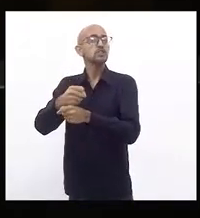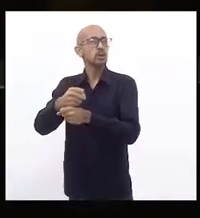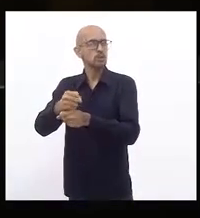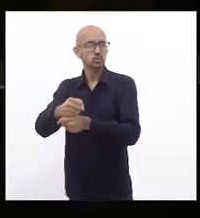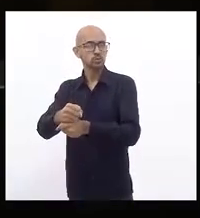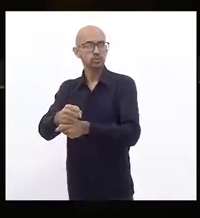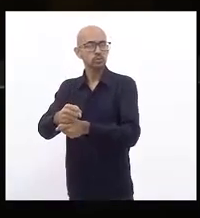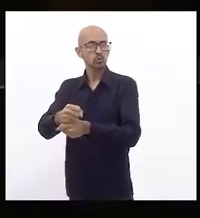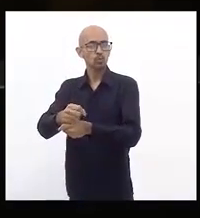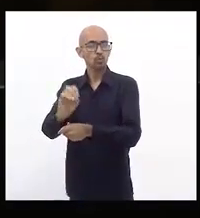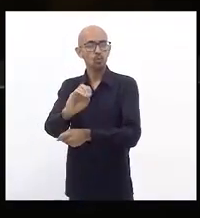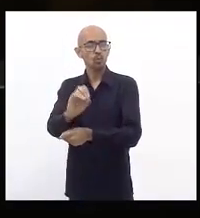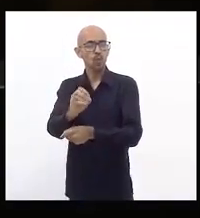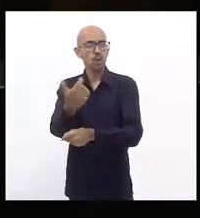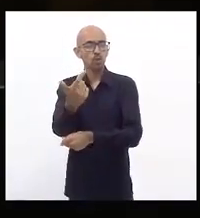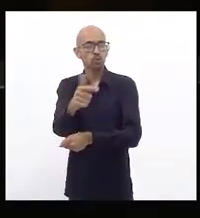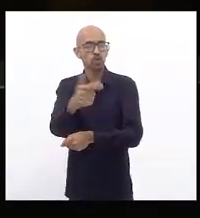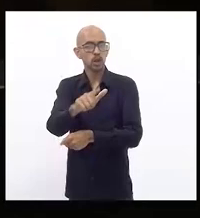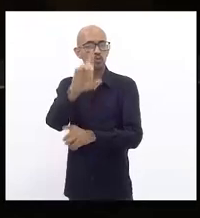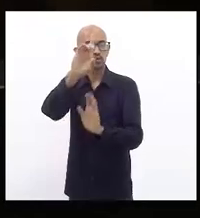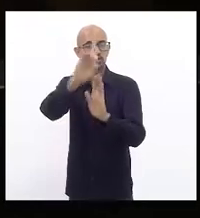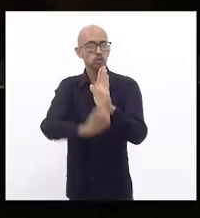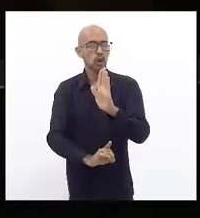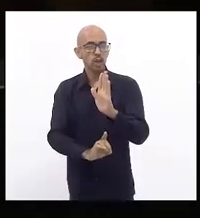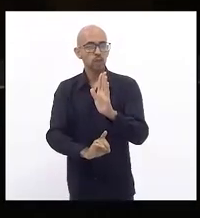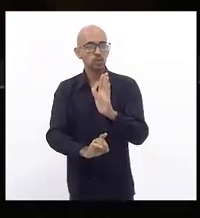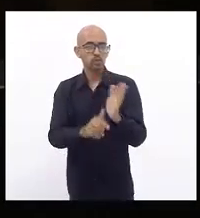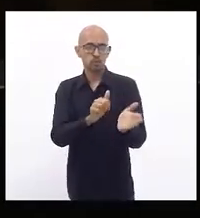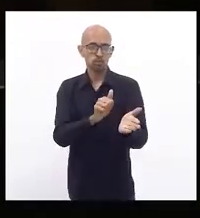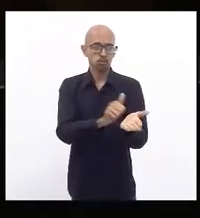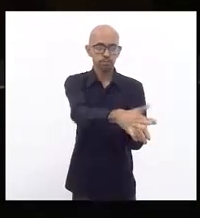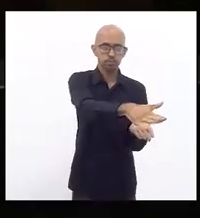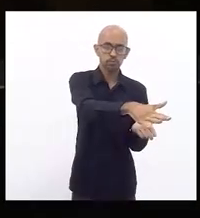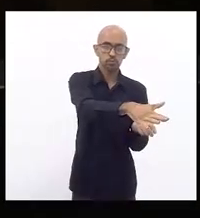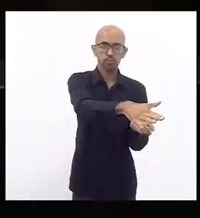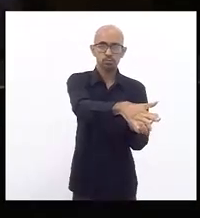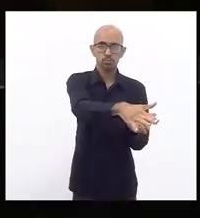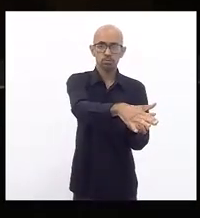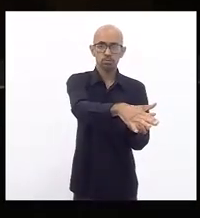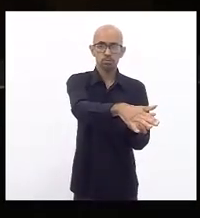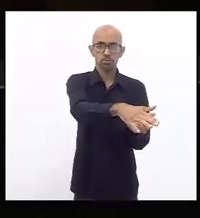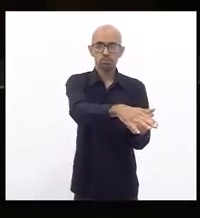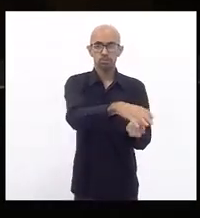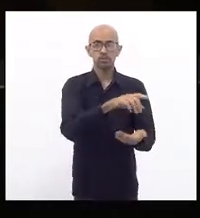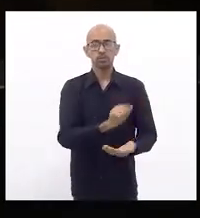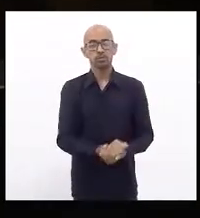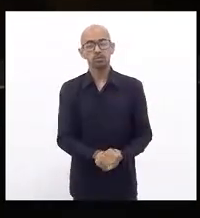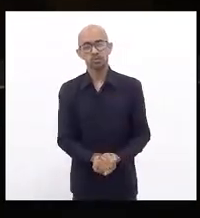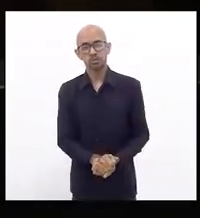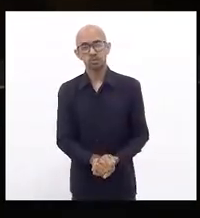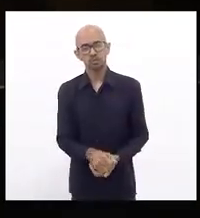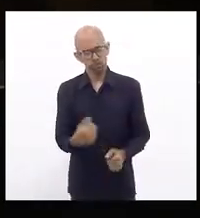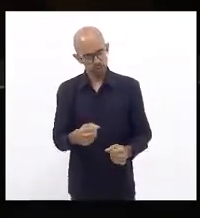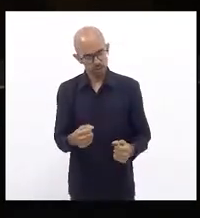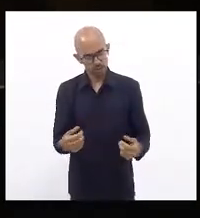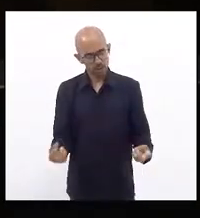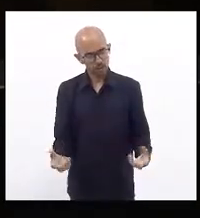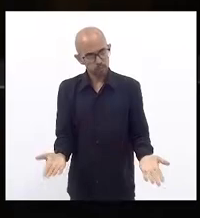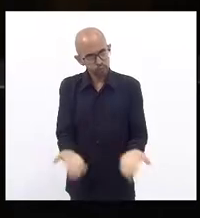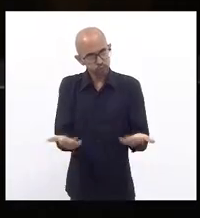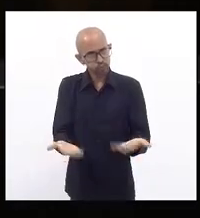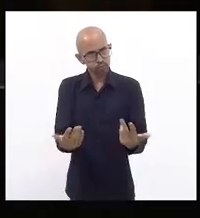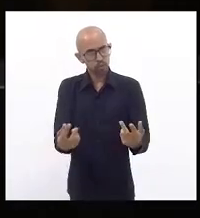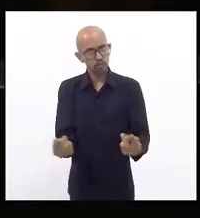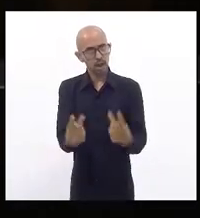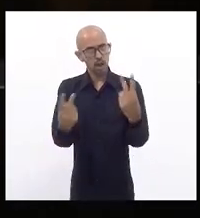o direito de desfazer isto. Isto tem que ser cada vez mais valorizado.